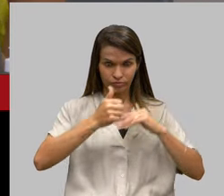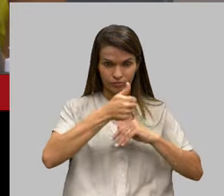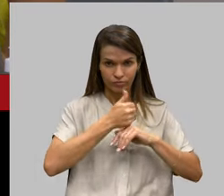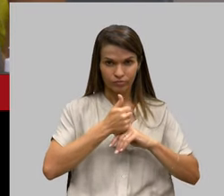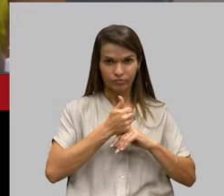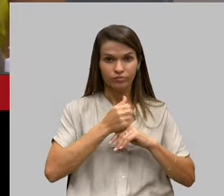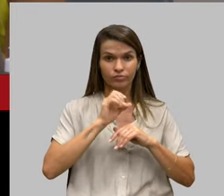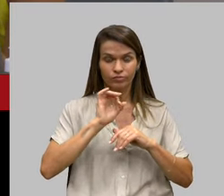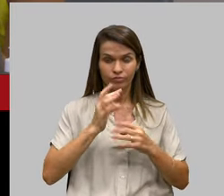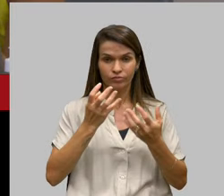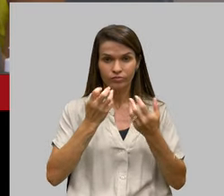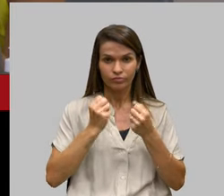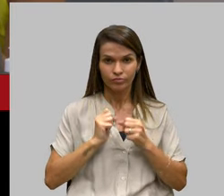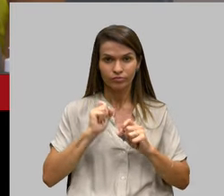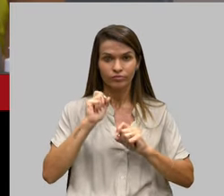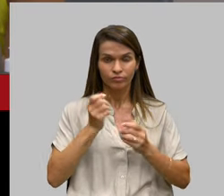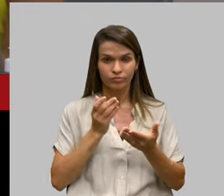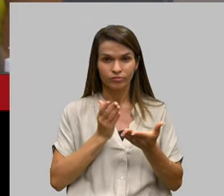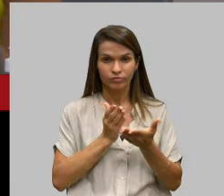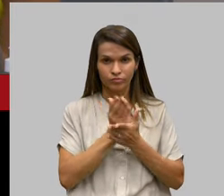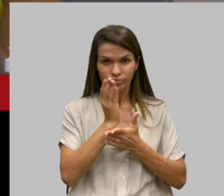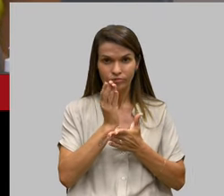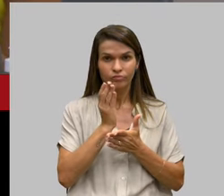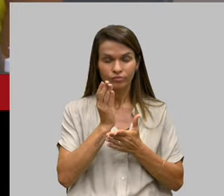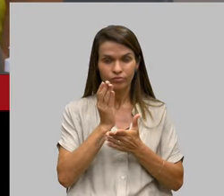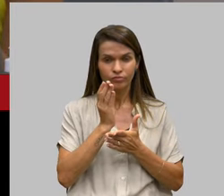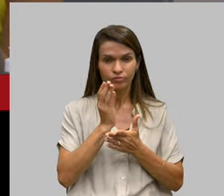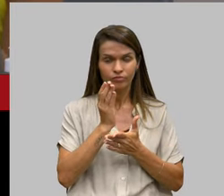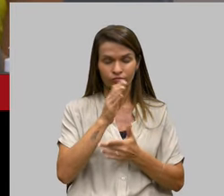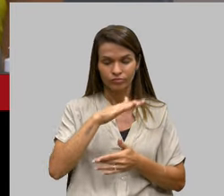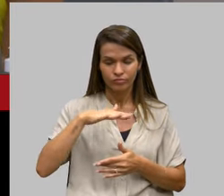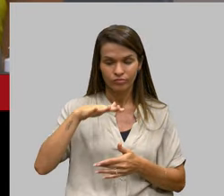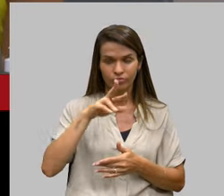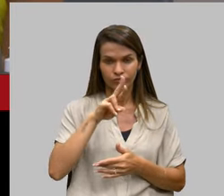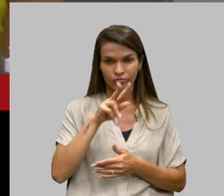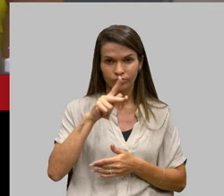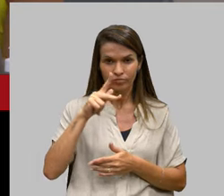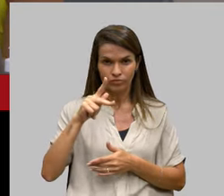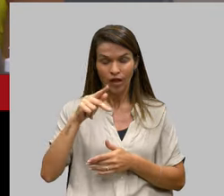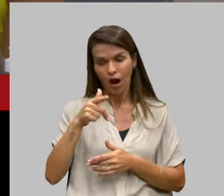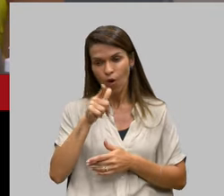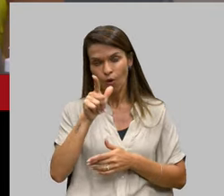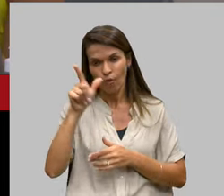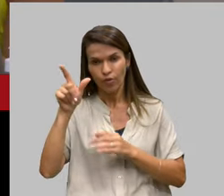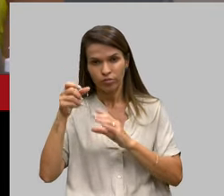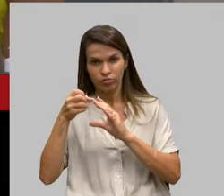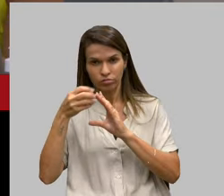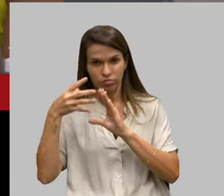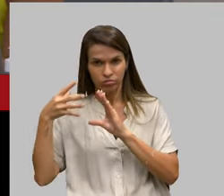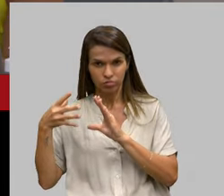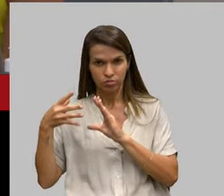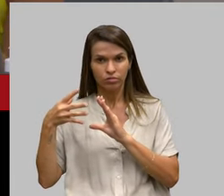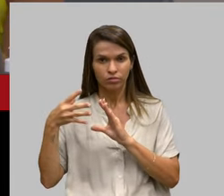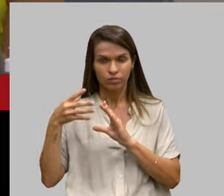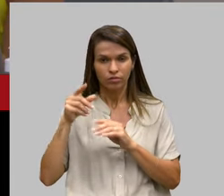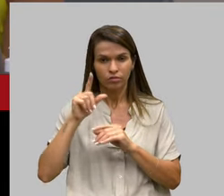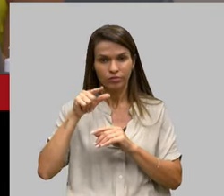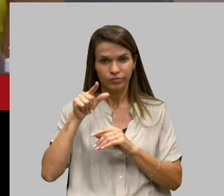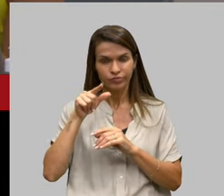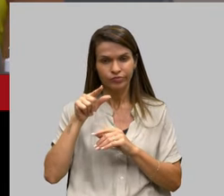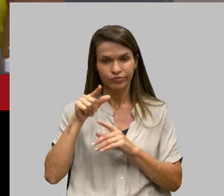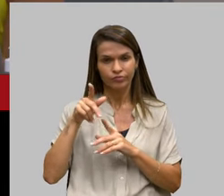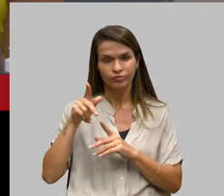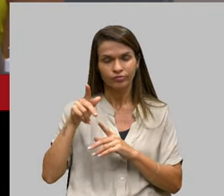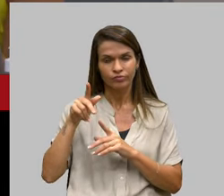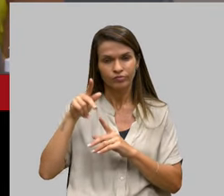admitiria com pelo regime próprio as demais categorias por regime Geral de Previdência Social então